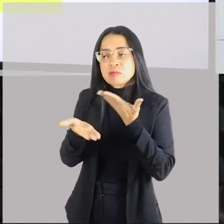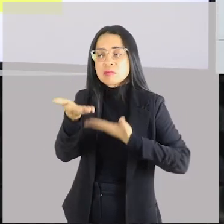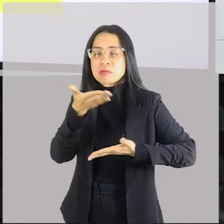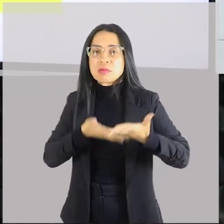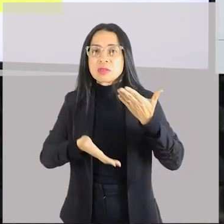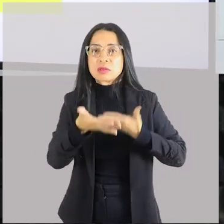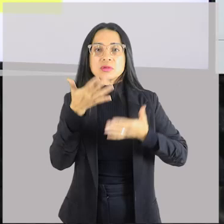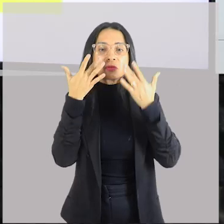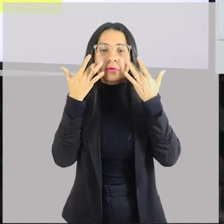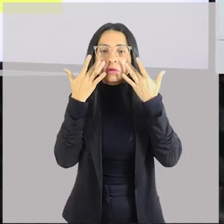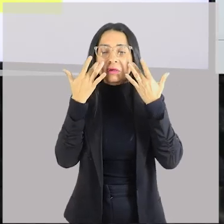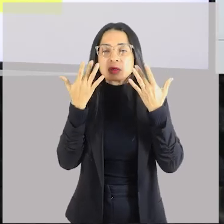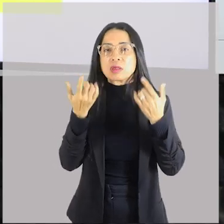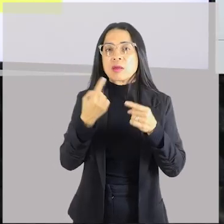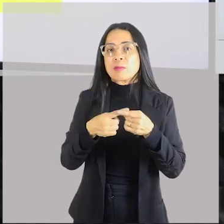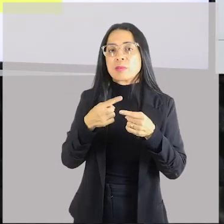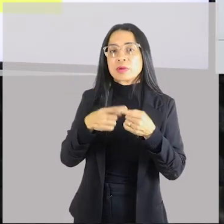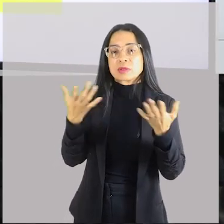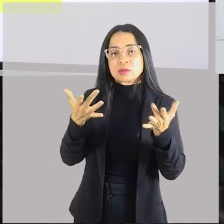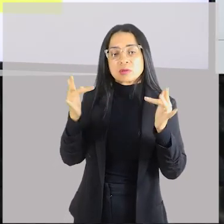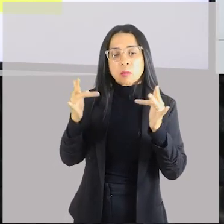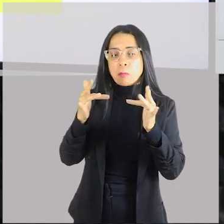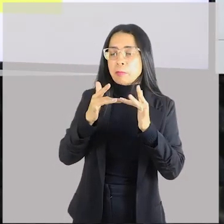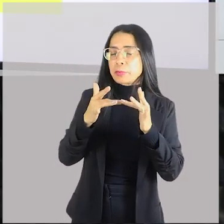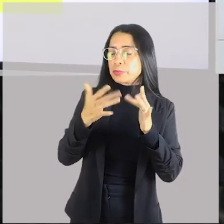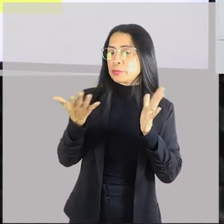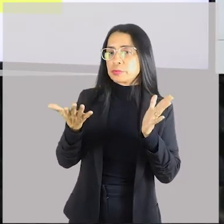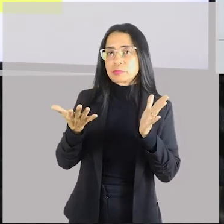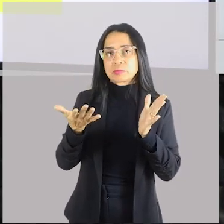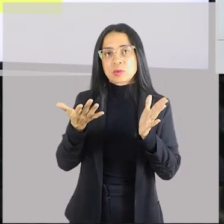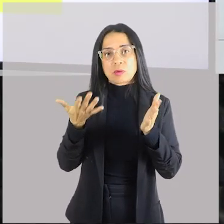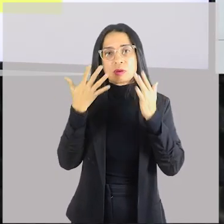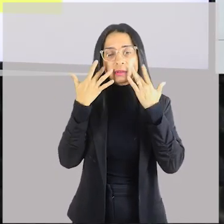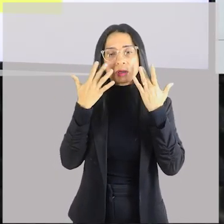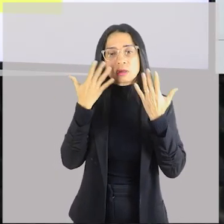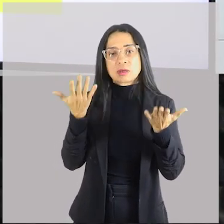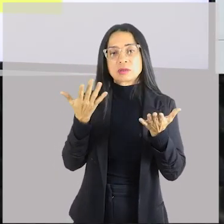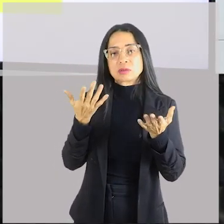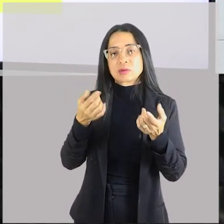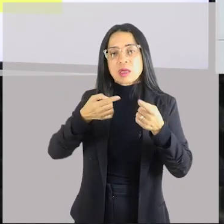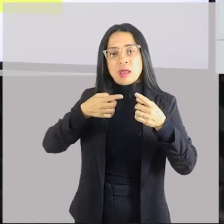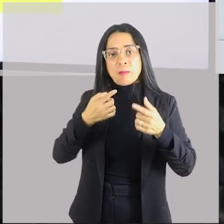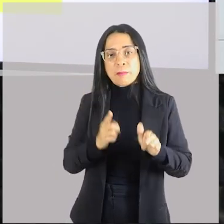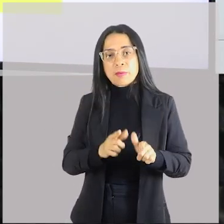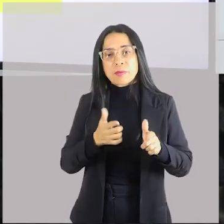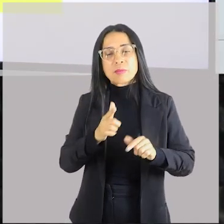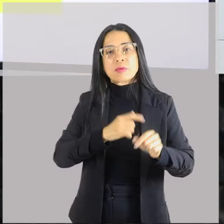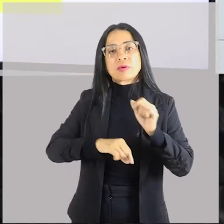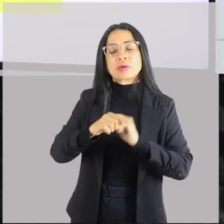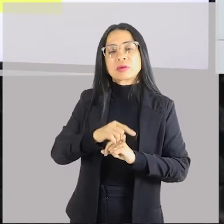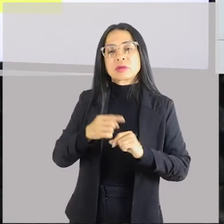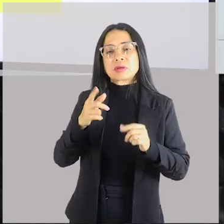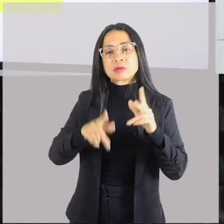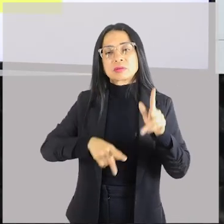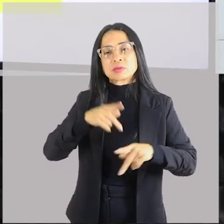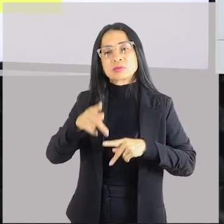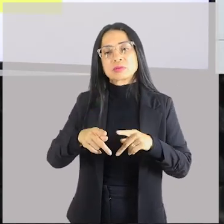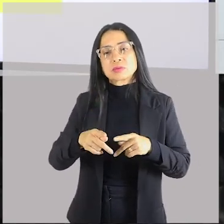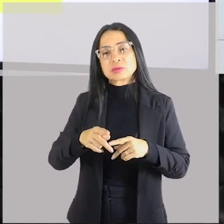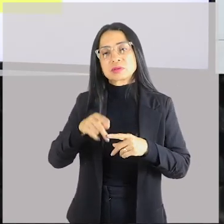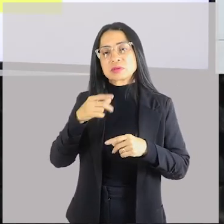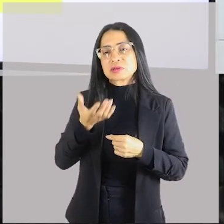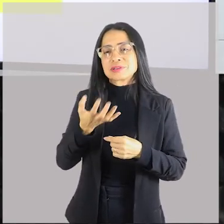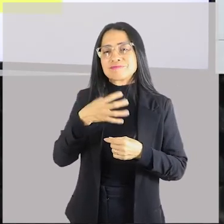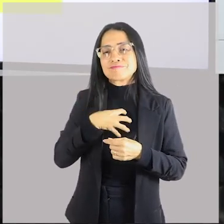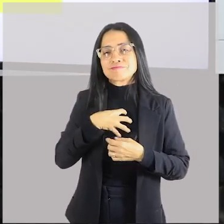Porque até então você não pode tocar nas obras no dadaísmo o objetivo era provocar o público e às vezes que às vezes sentia revoltado